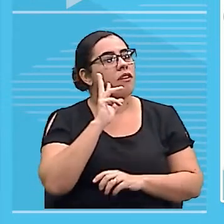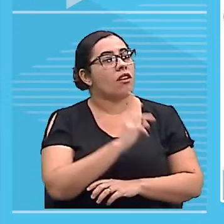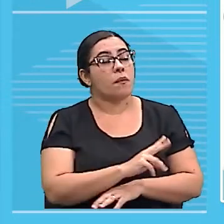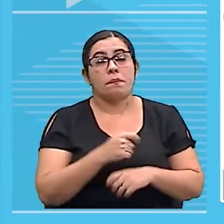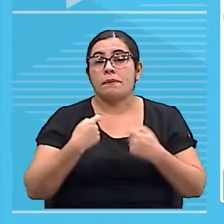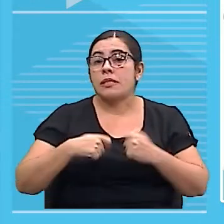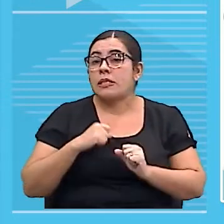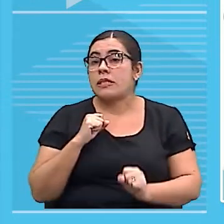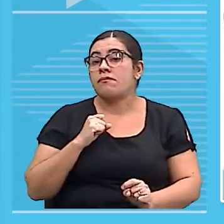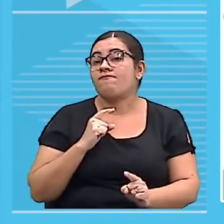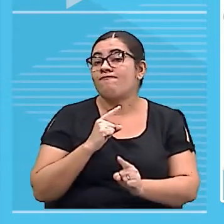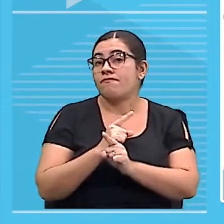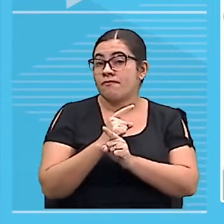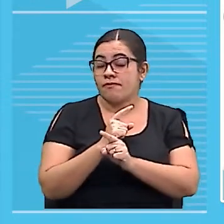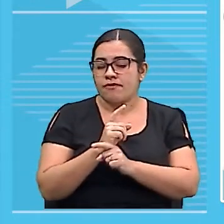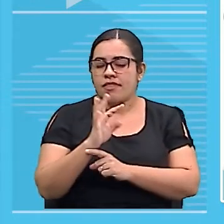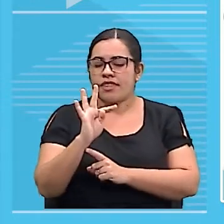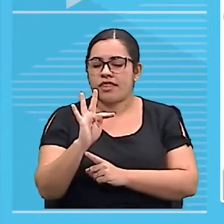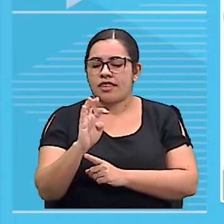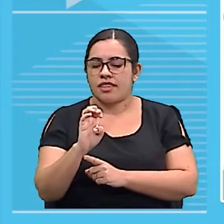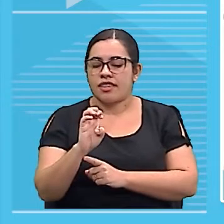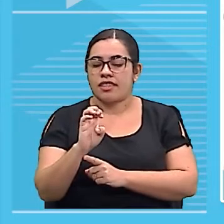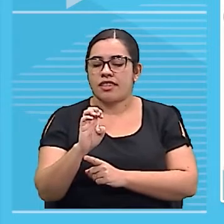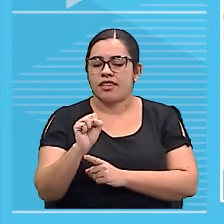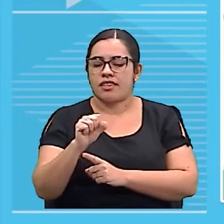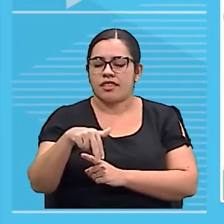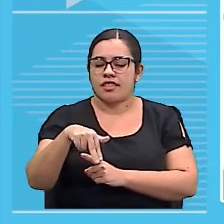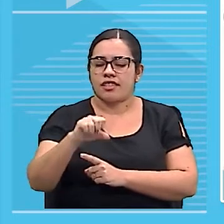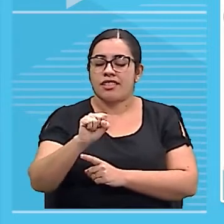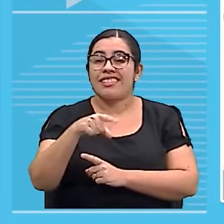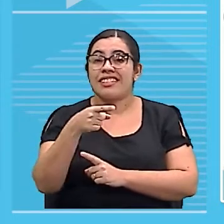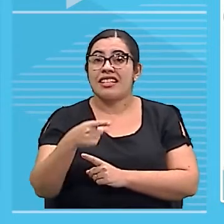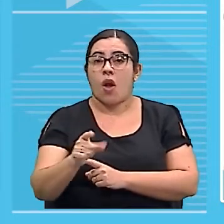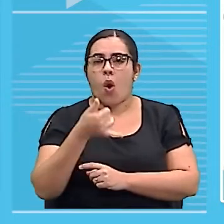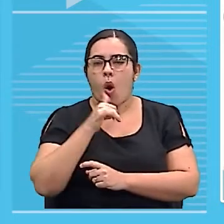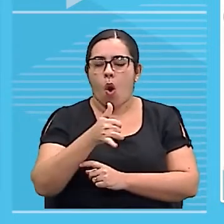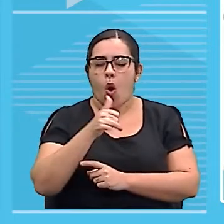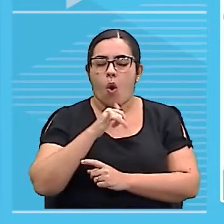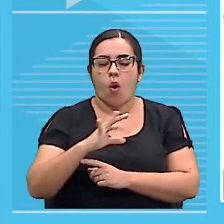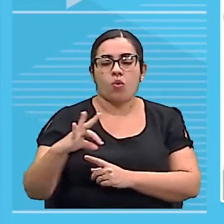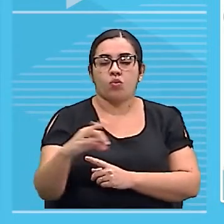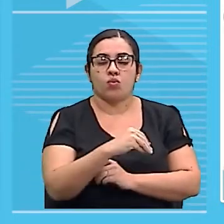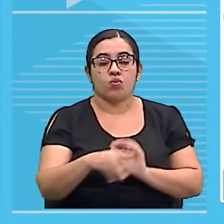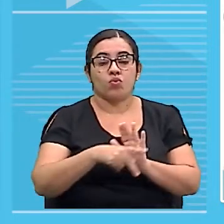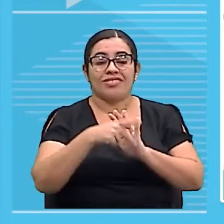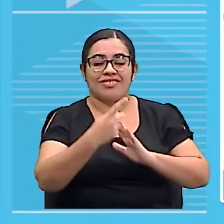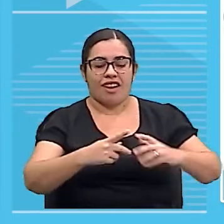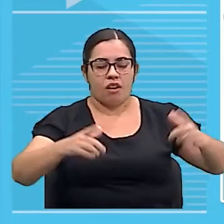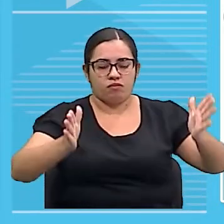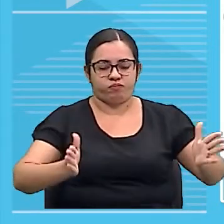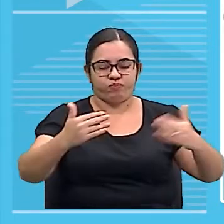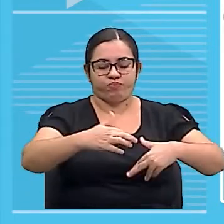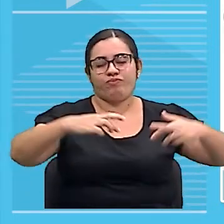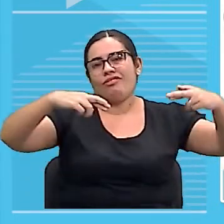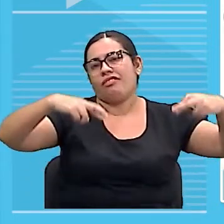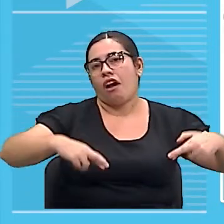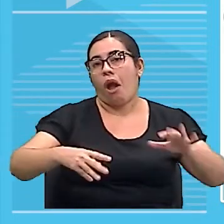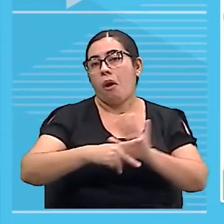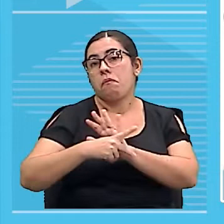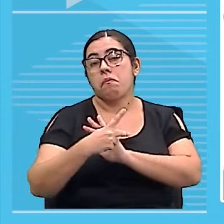quero descobrir qual é a tensão elétrica total fornecida pela bateria